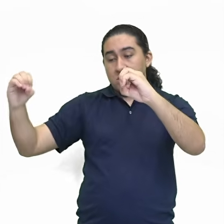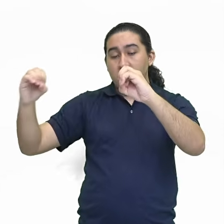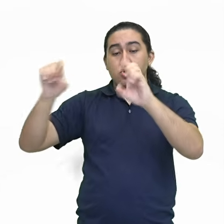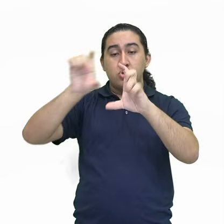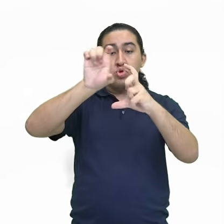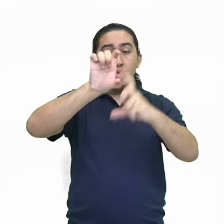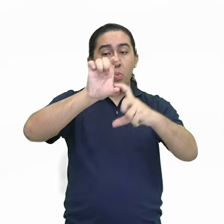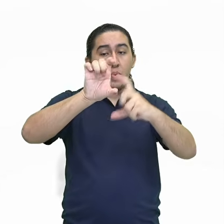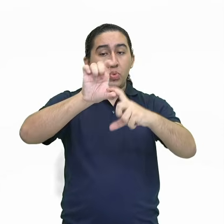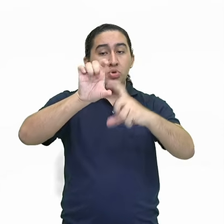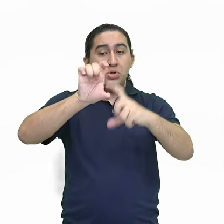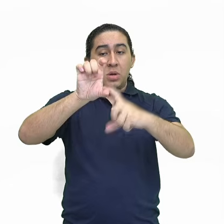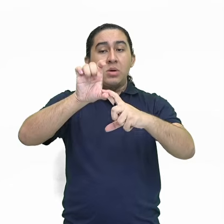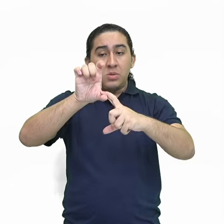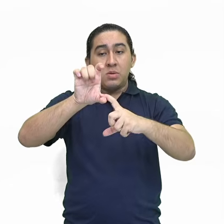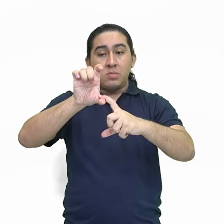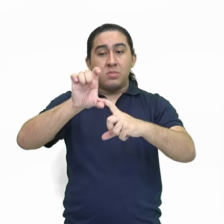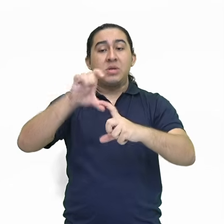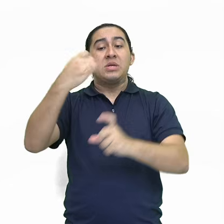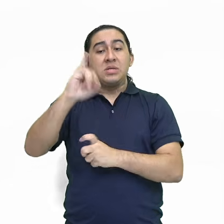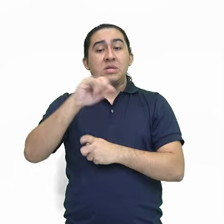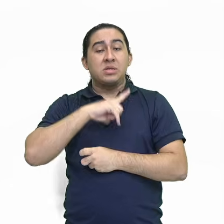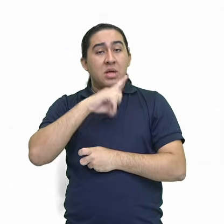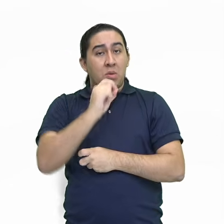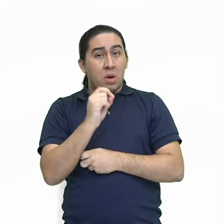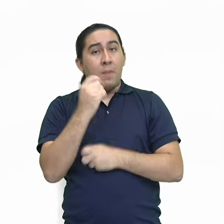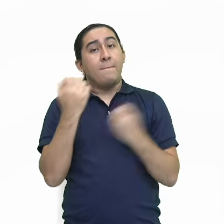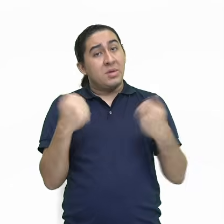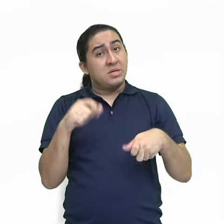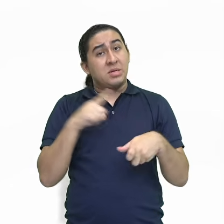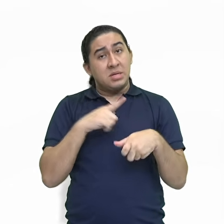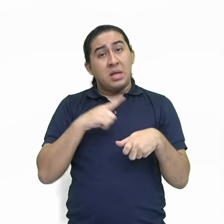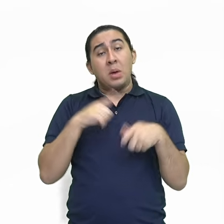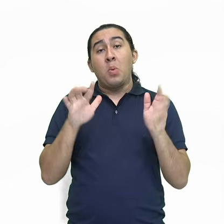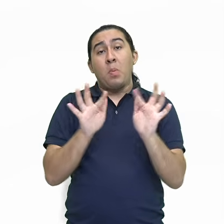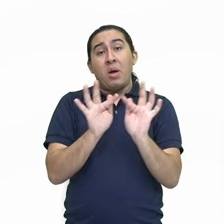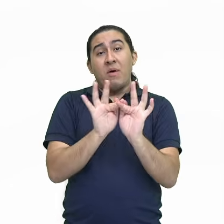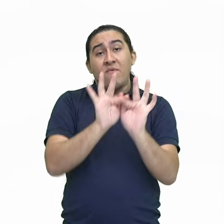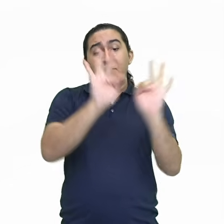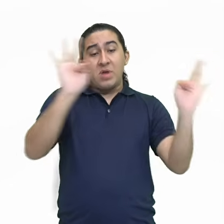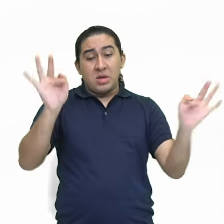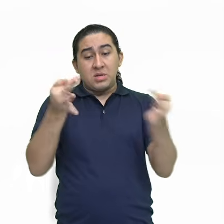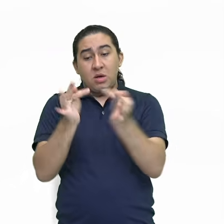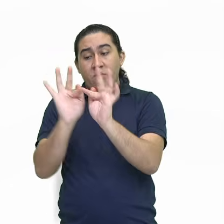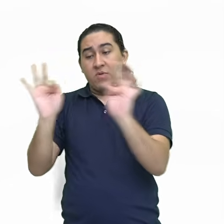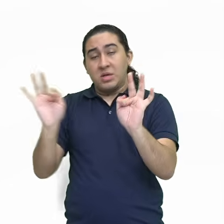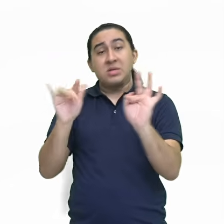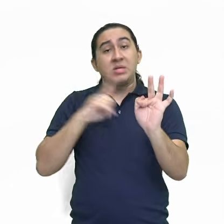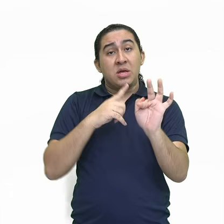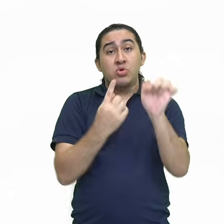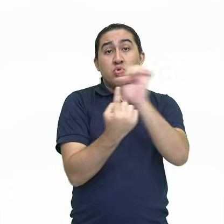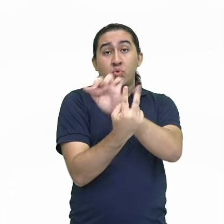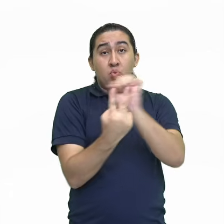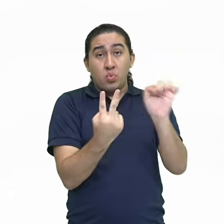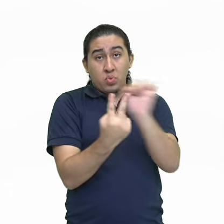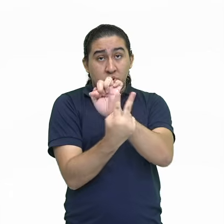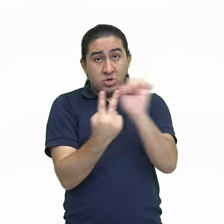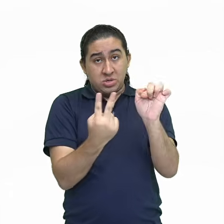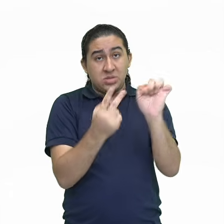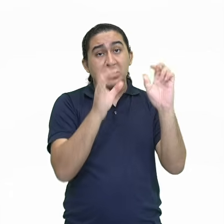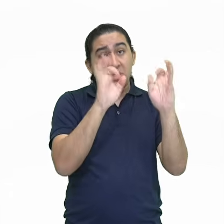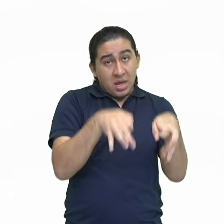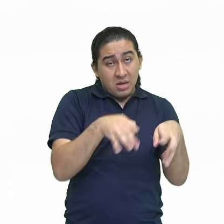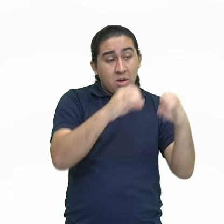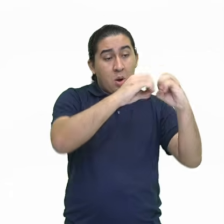oração subordinada adjetiva, vai ter que ter um período composto. Eu tenho duas orações. A